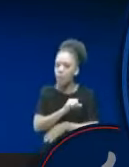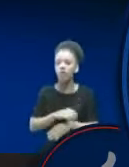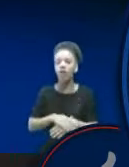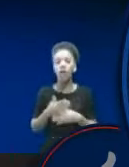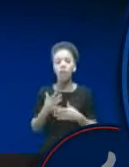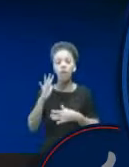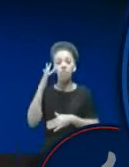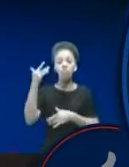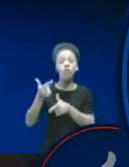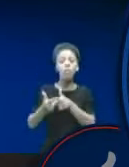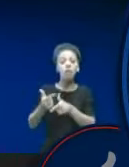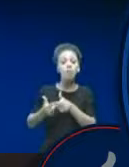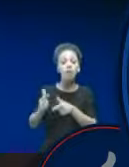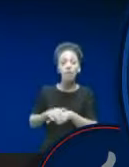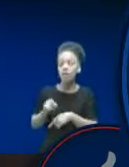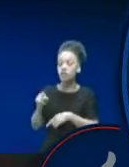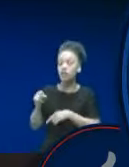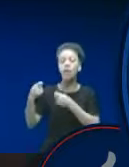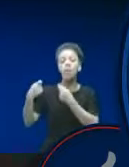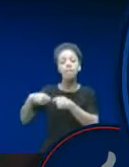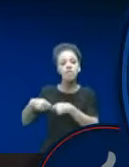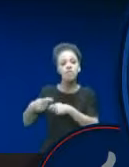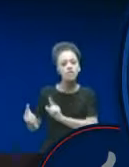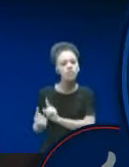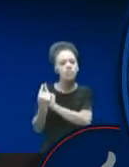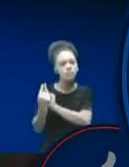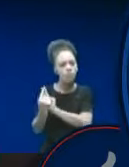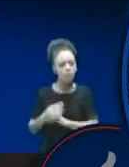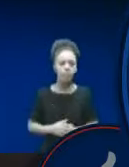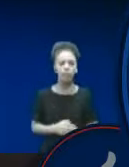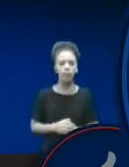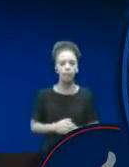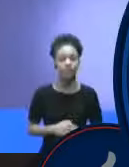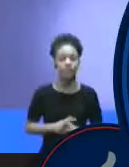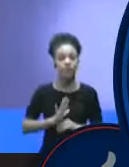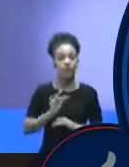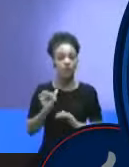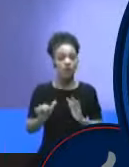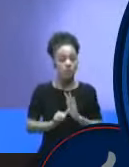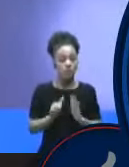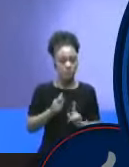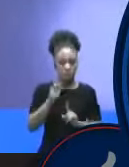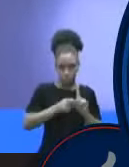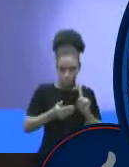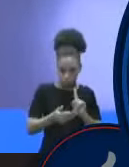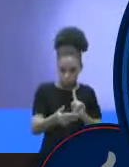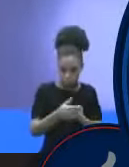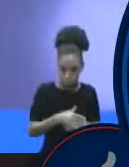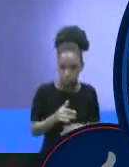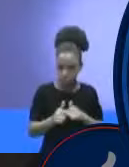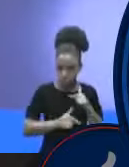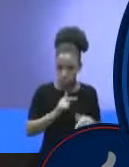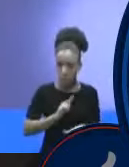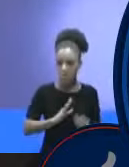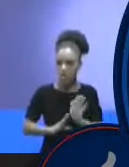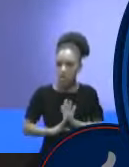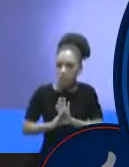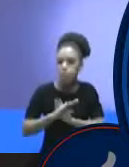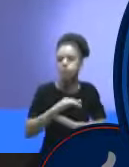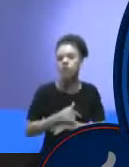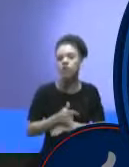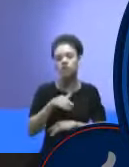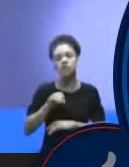tomar decisões na velocidade que o cliente precisa. Já nos primeiros meses de trabalho, tivemos um aumento de mais